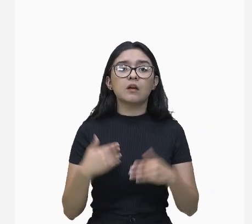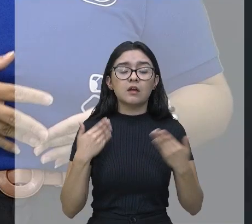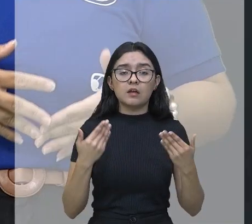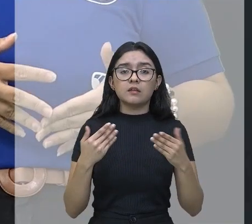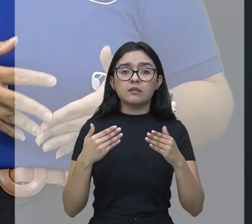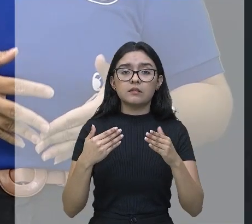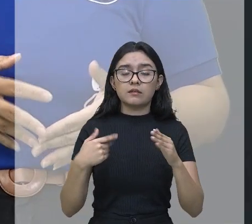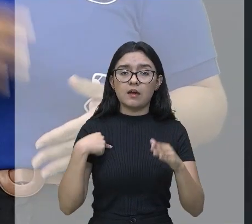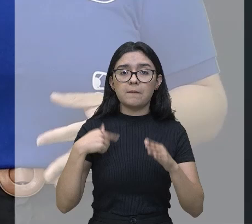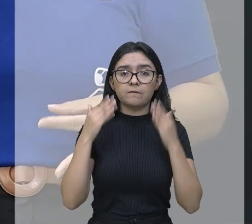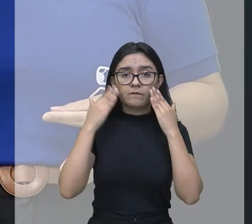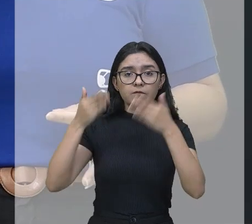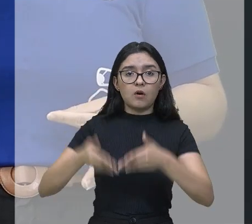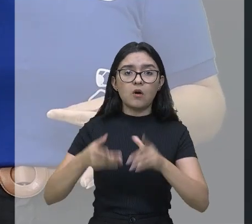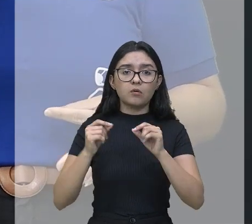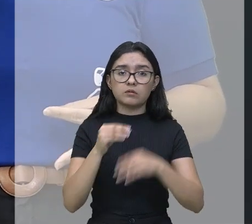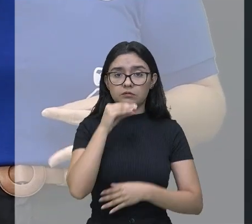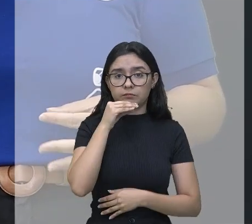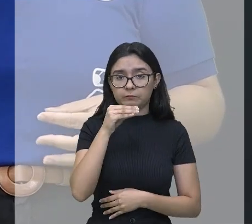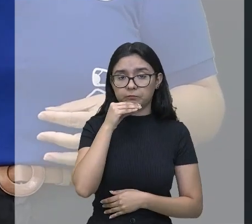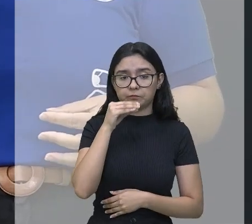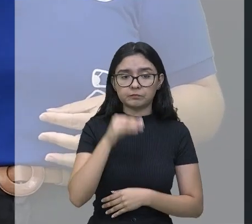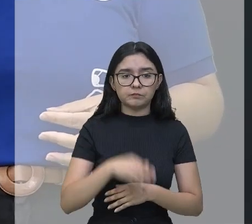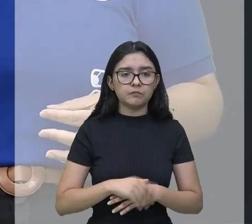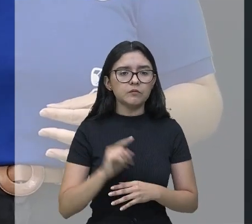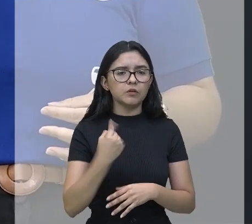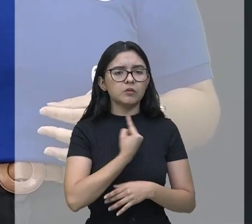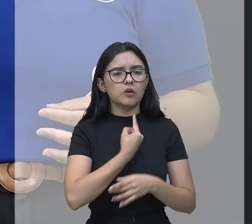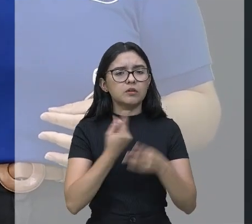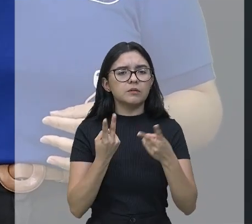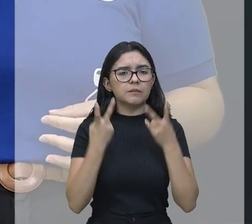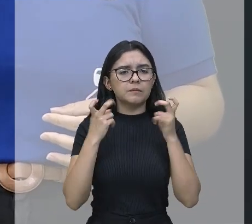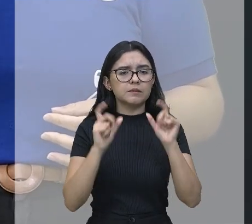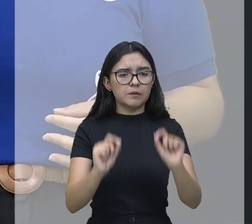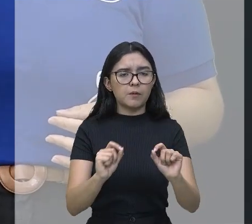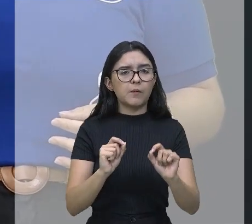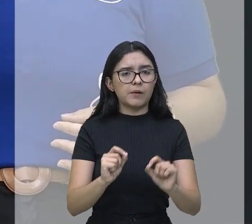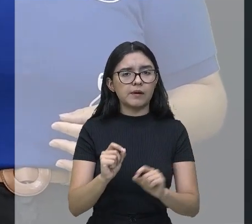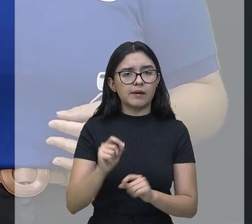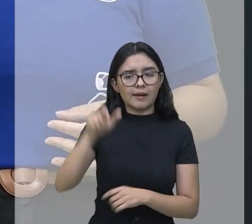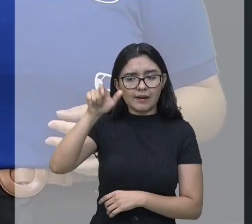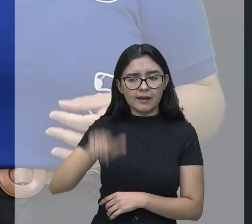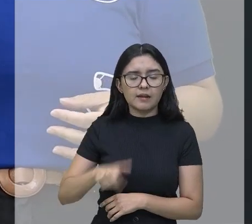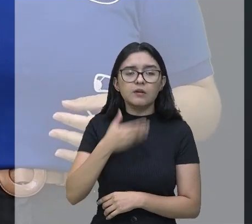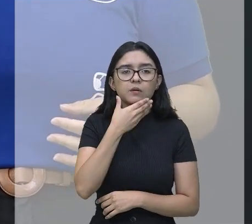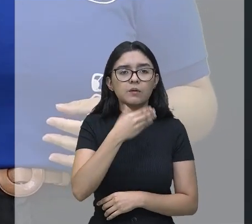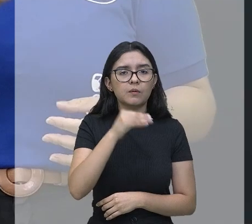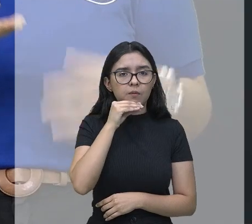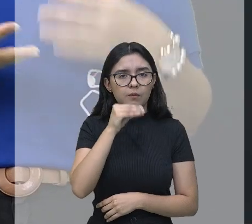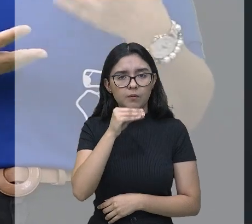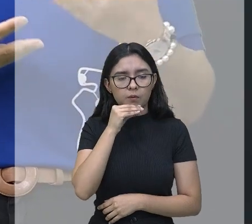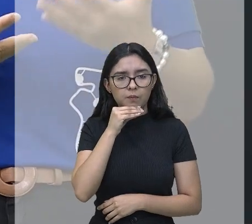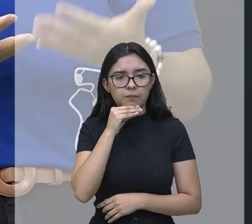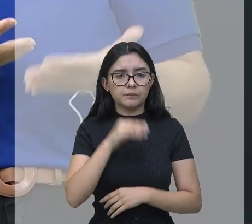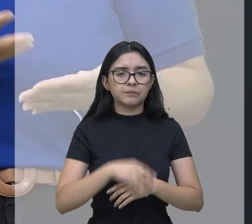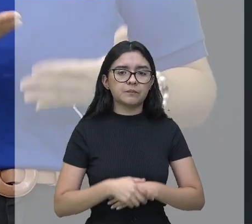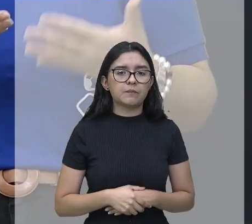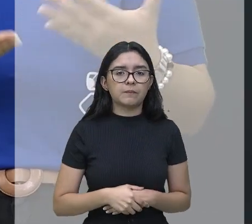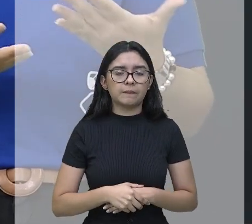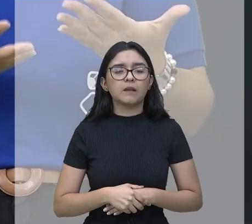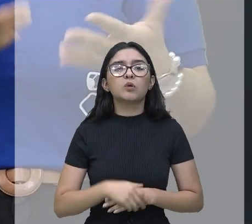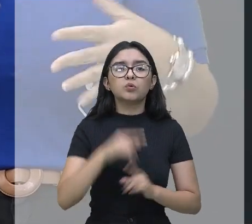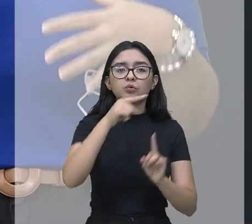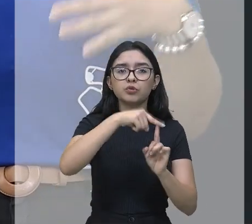Carlos Drummond de Andrade também, uma vez que nós vamos observar que ele abordou e trouxe aí para o seu estilo